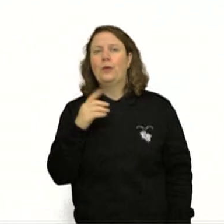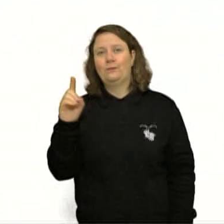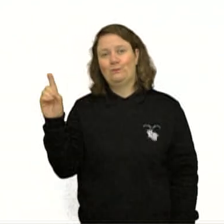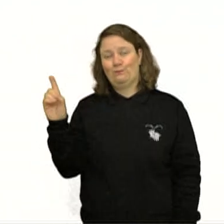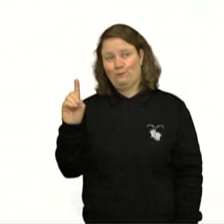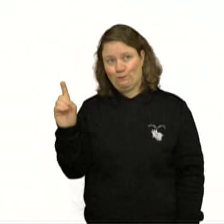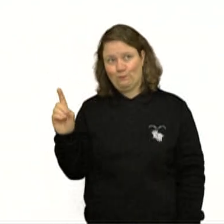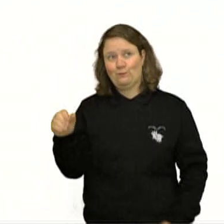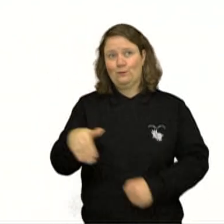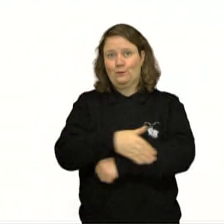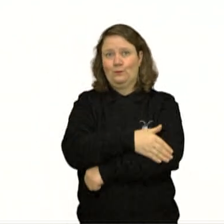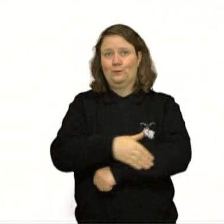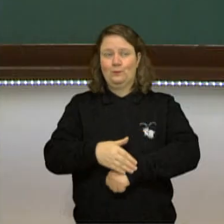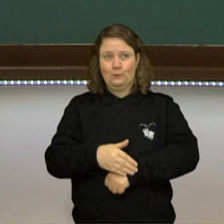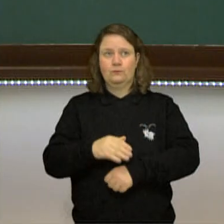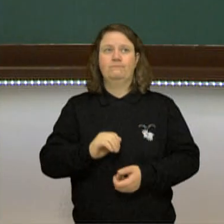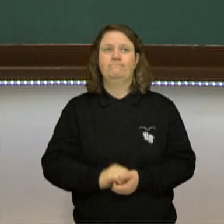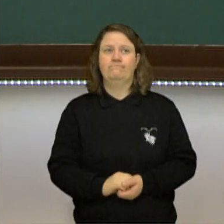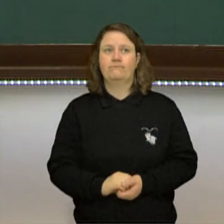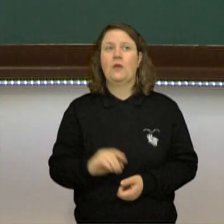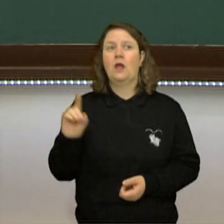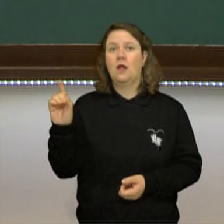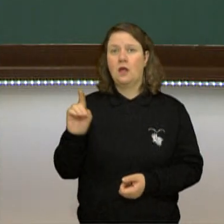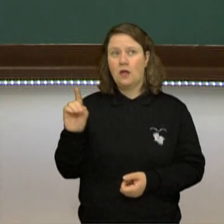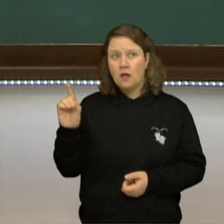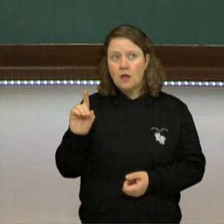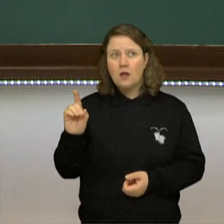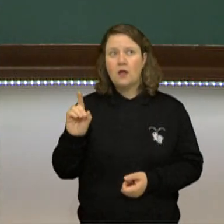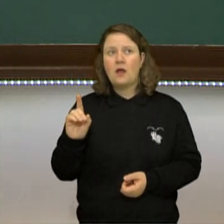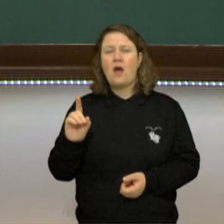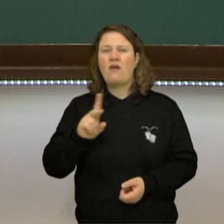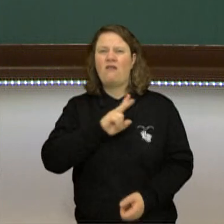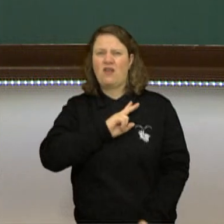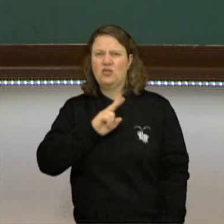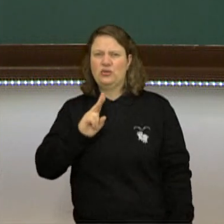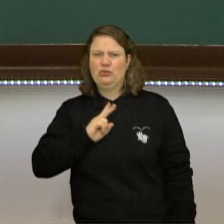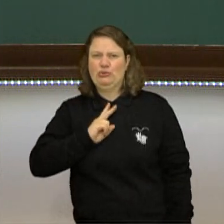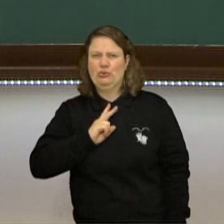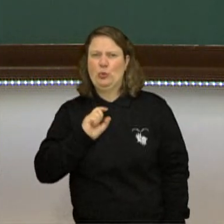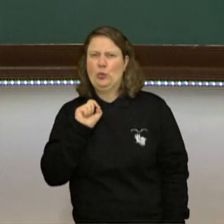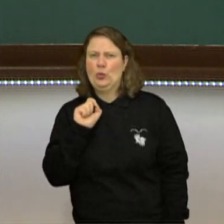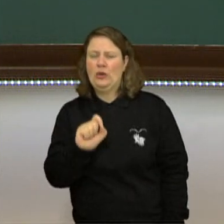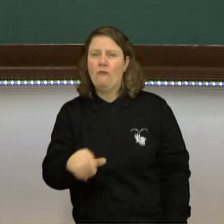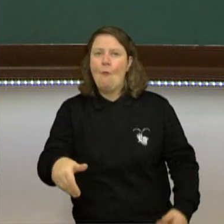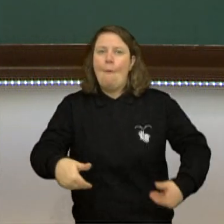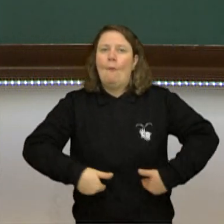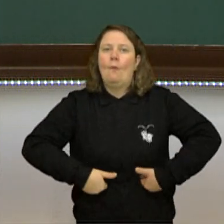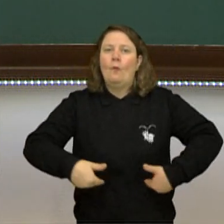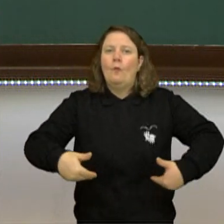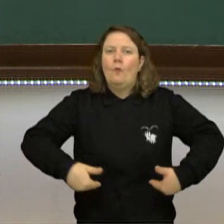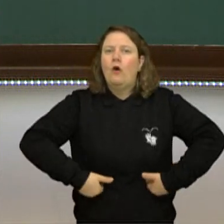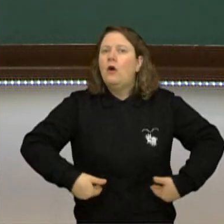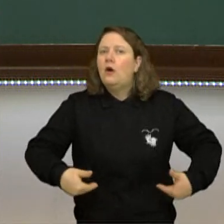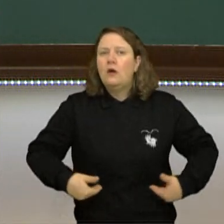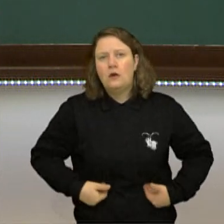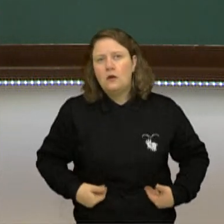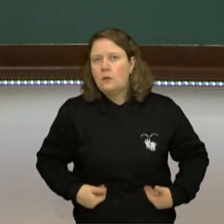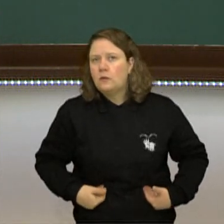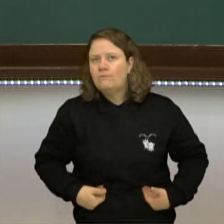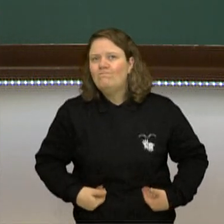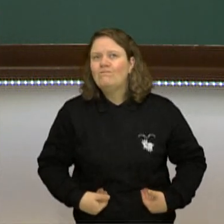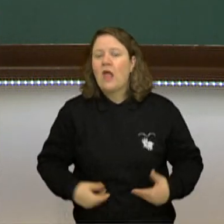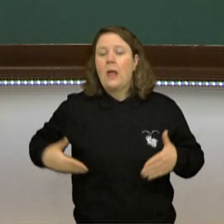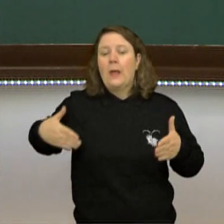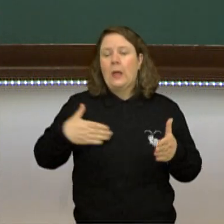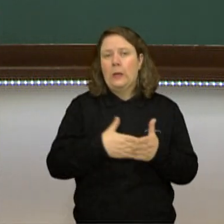Kharkovia, tá, em 1932. Isso aqui é uma vítima da fome, que justamente o Stalin estava impedindo os alimentos de entrarem